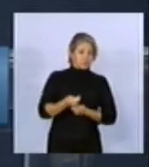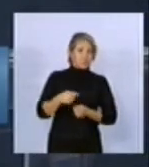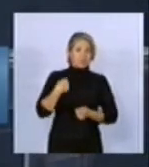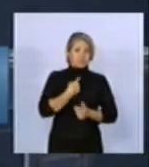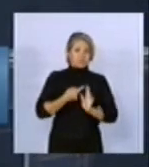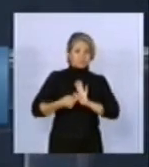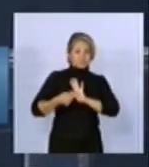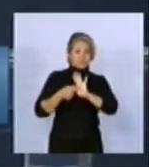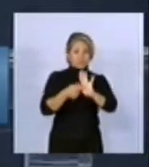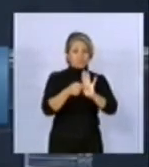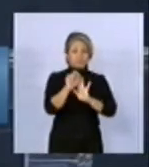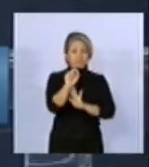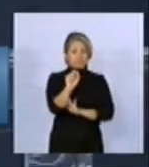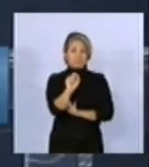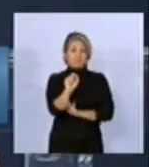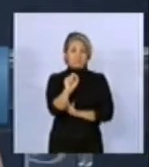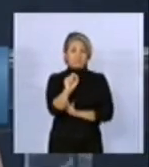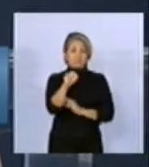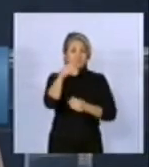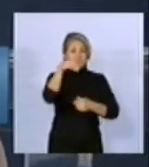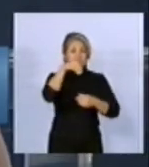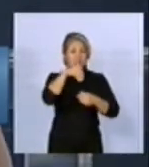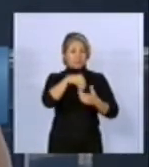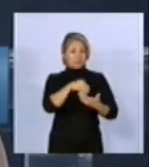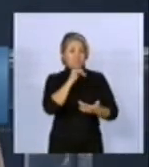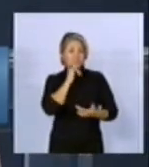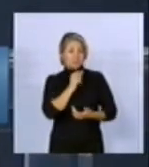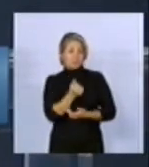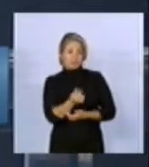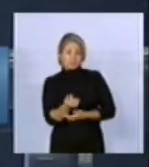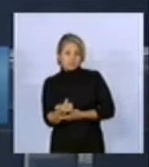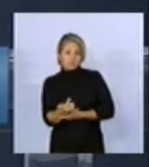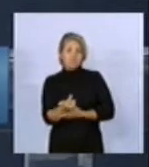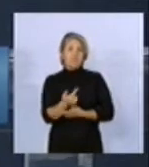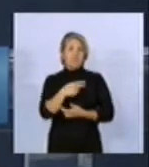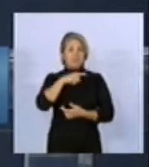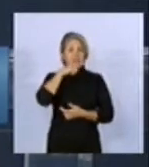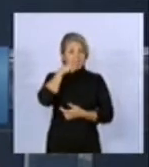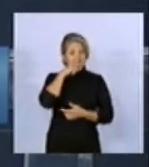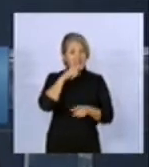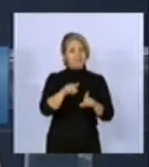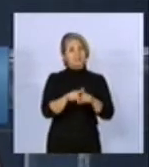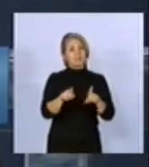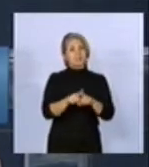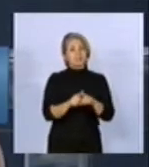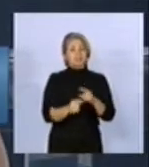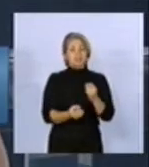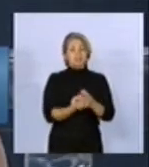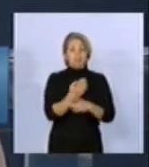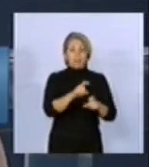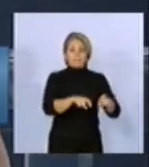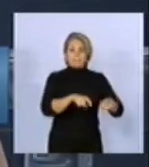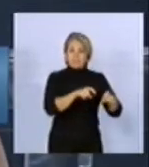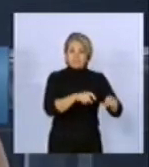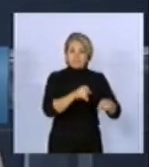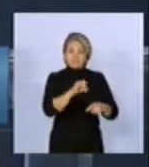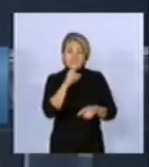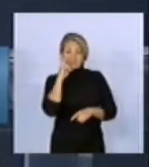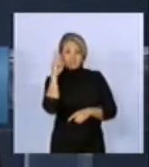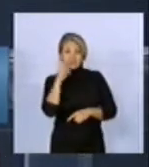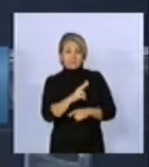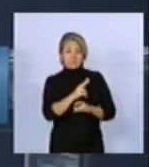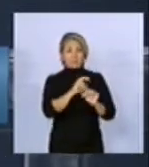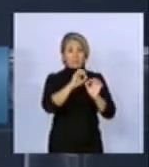mostra que em termos de preço da cana e custo de produção Se você olhar as